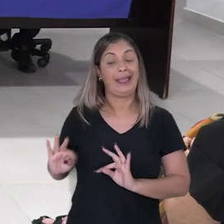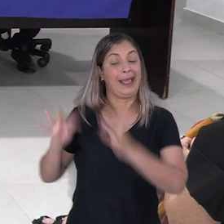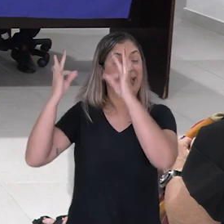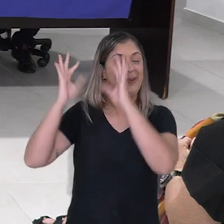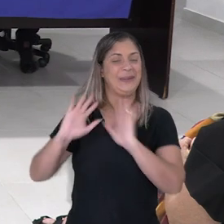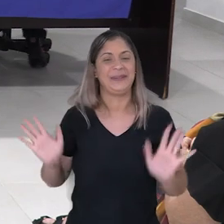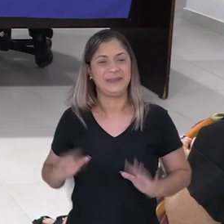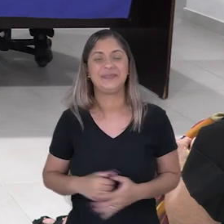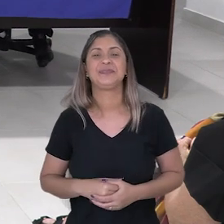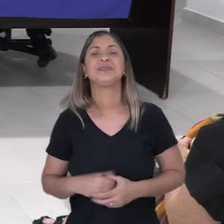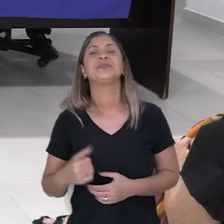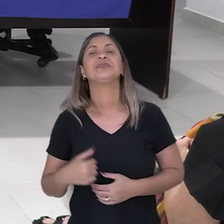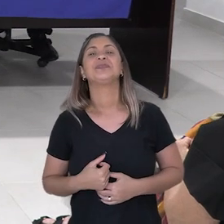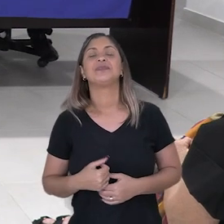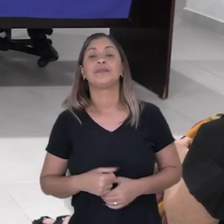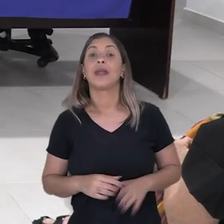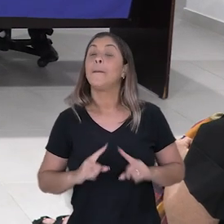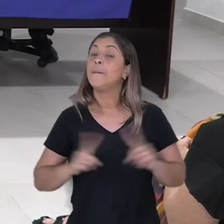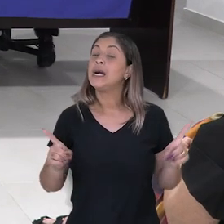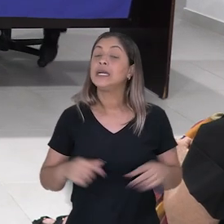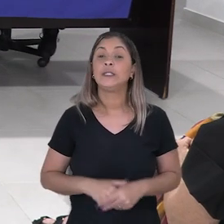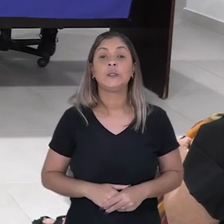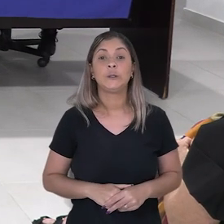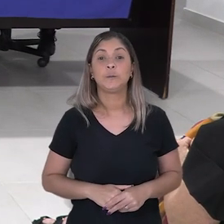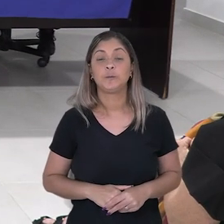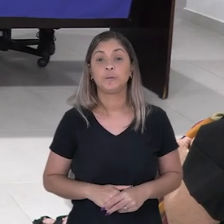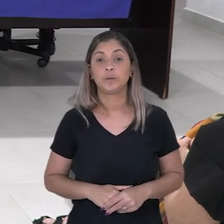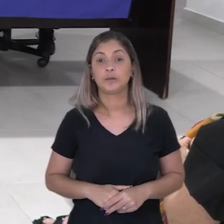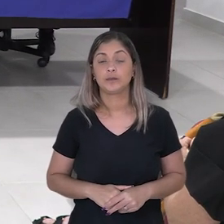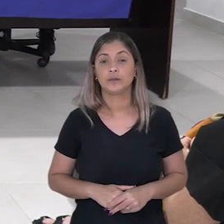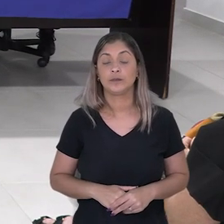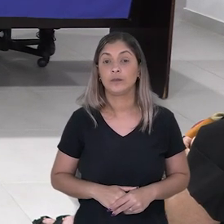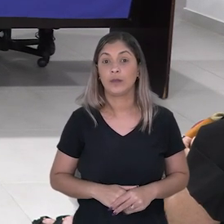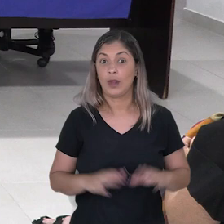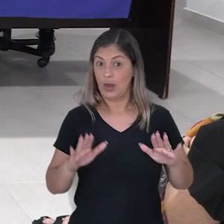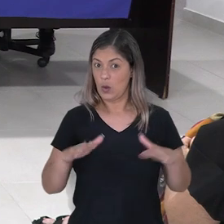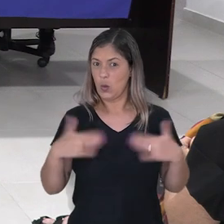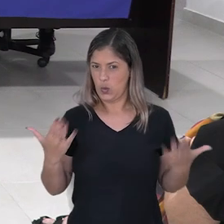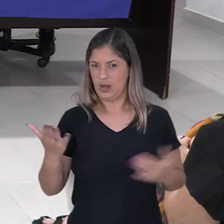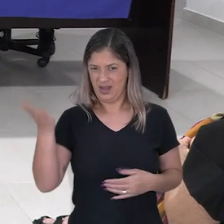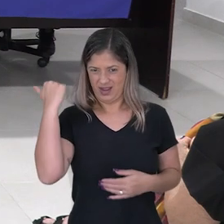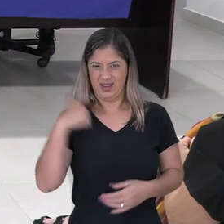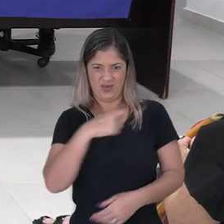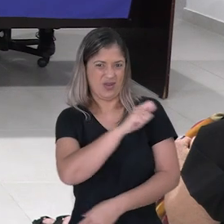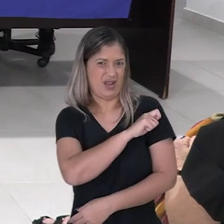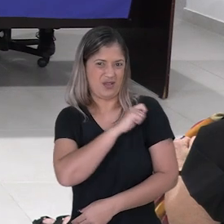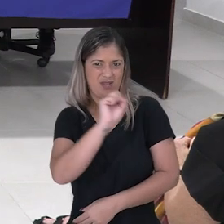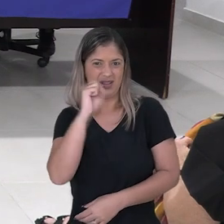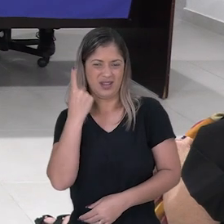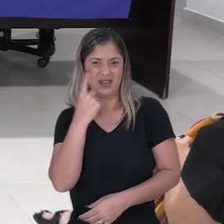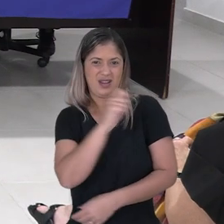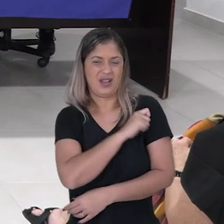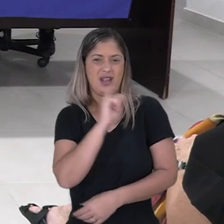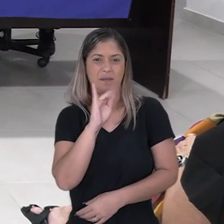da tecnologia assistiva. Mas quando eu era aluna do IBC, e eu digo quando eu era